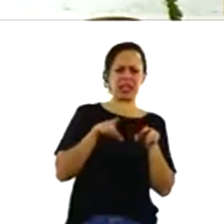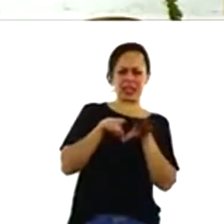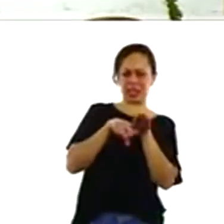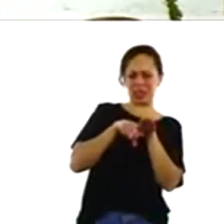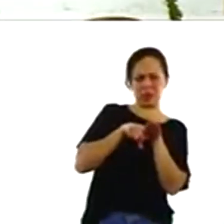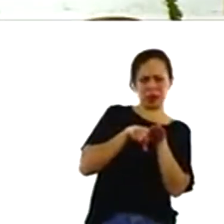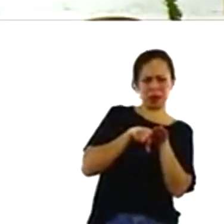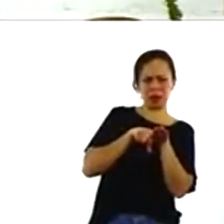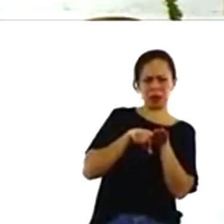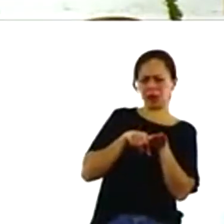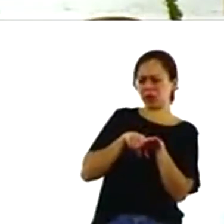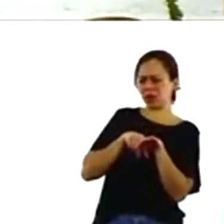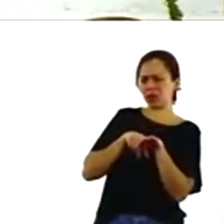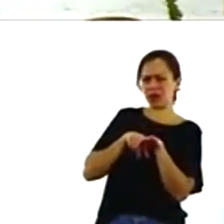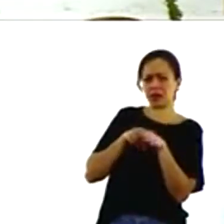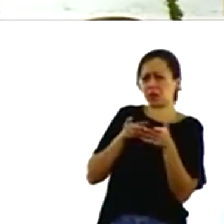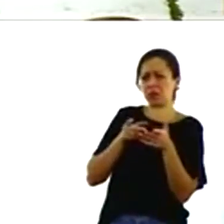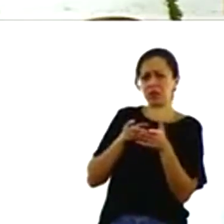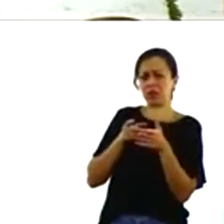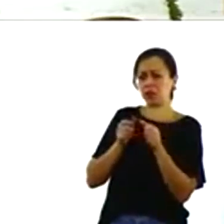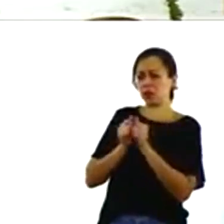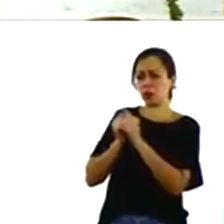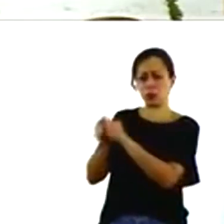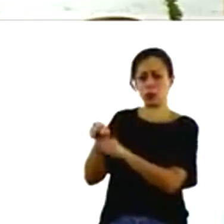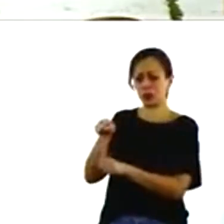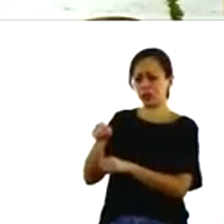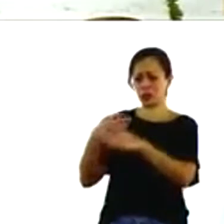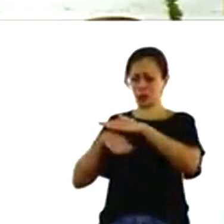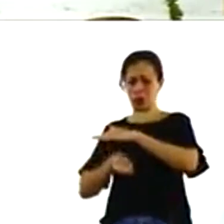eles obrigatoriamente, ainda mais no céu.